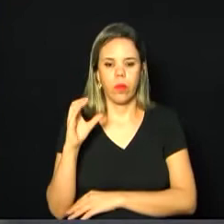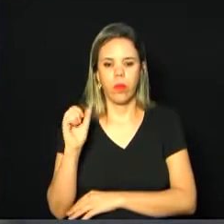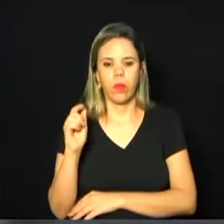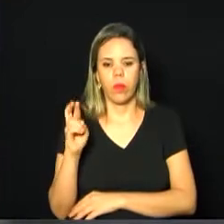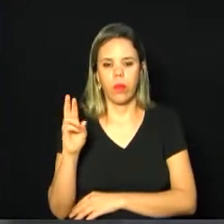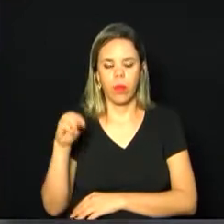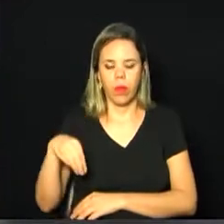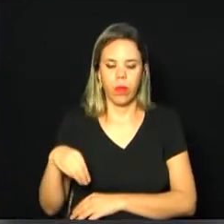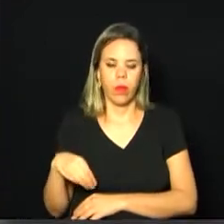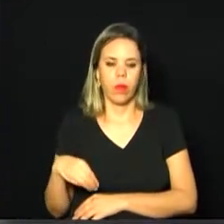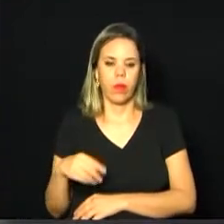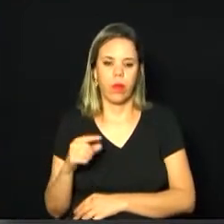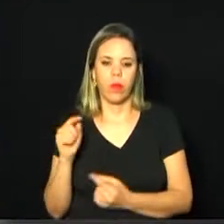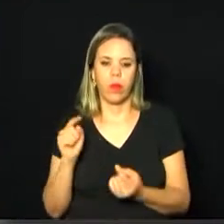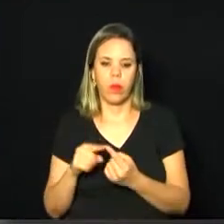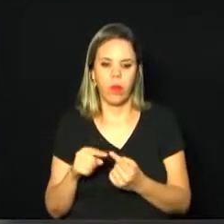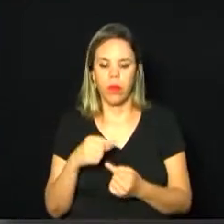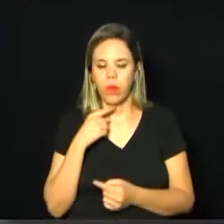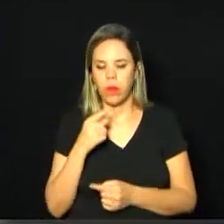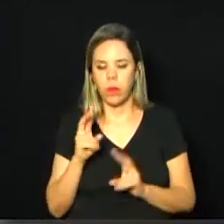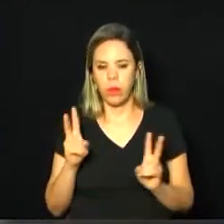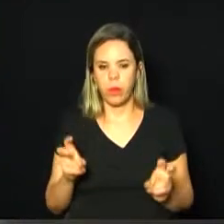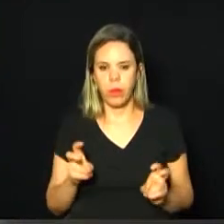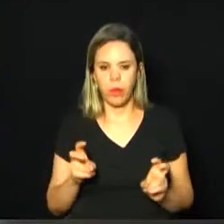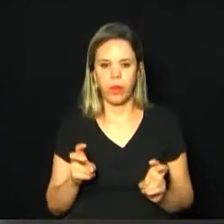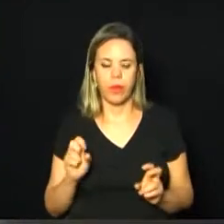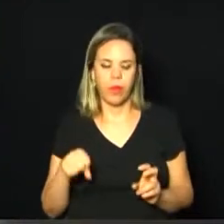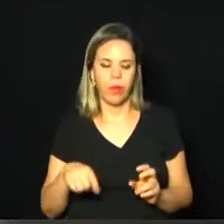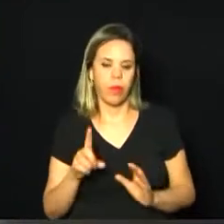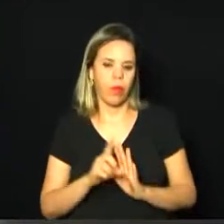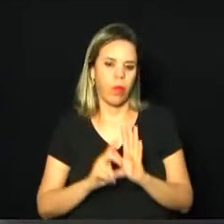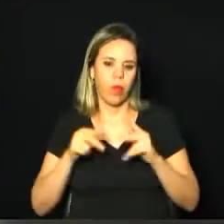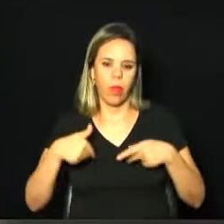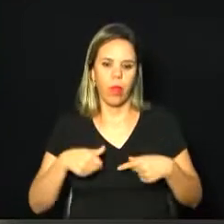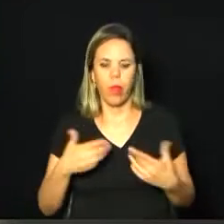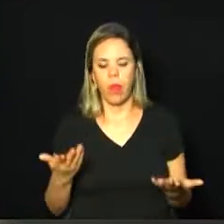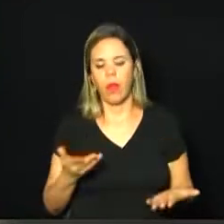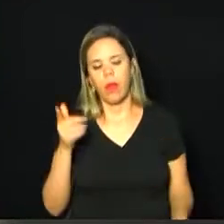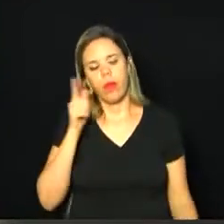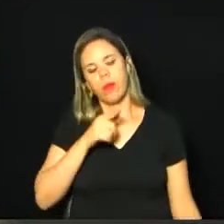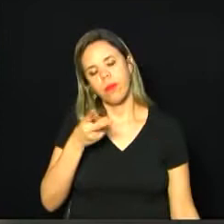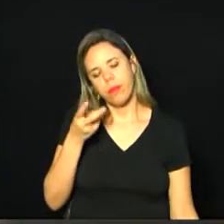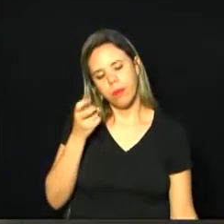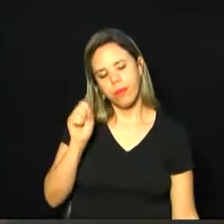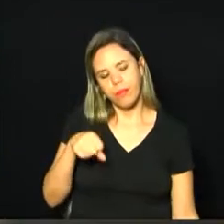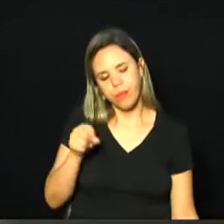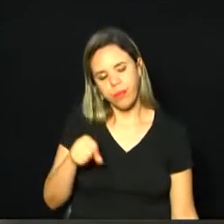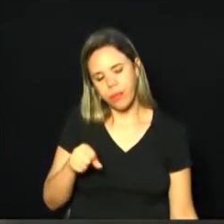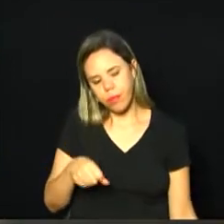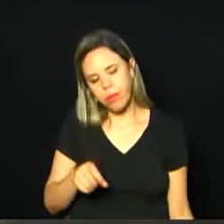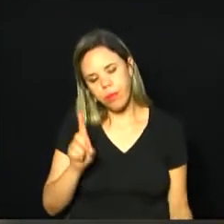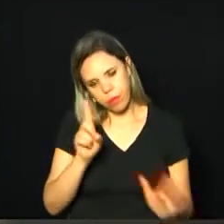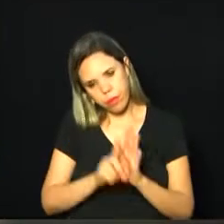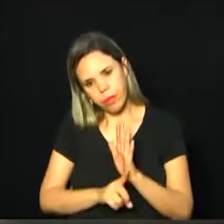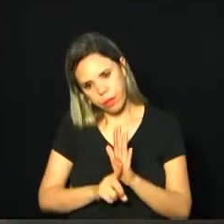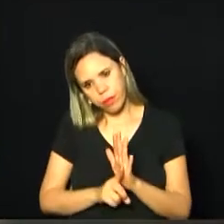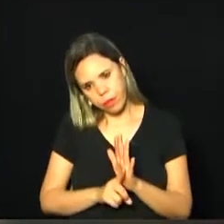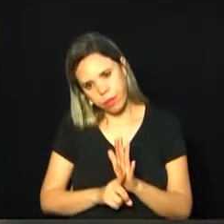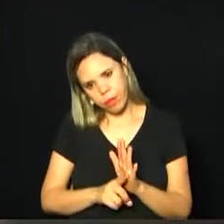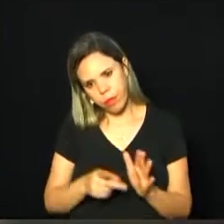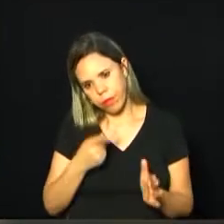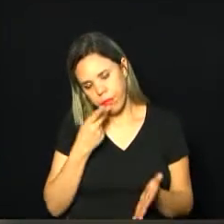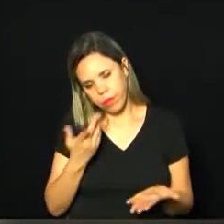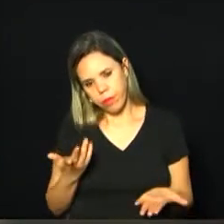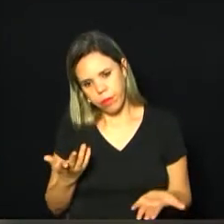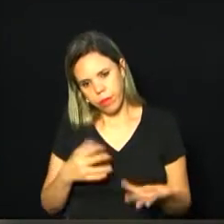muito positivo a gente sempre tem uma dúvida né sobre a questão ambiental se é um direito humano e hoje a gente conseguiu ver que sim o direito à quando a